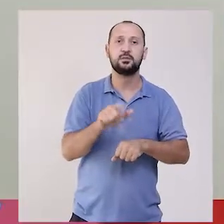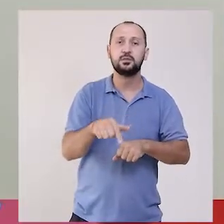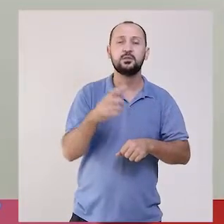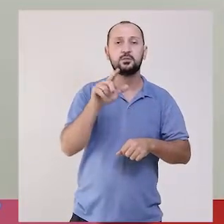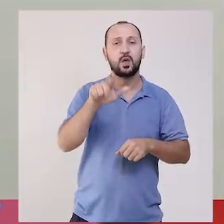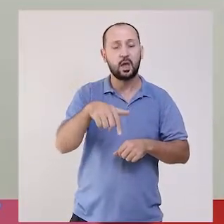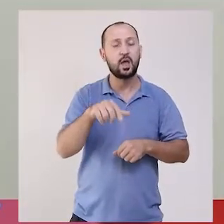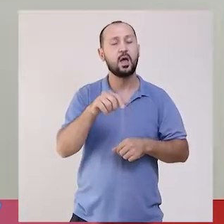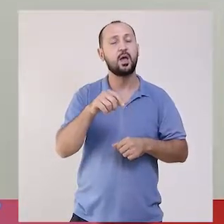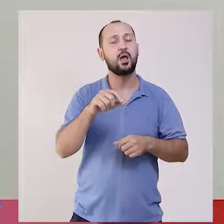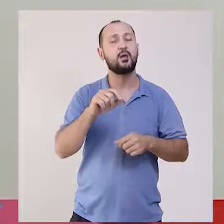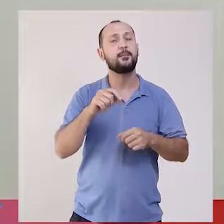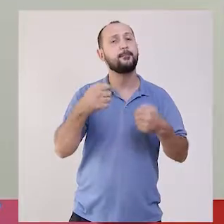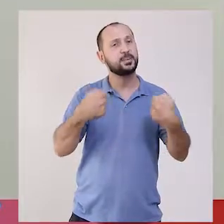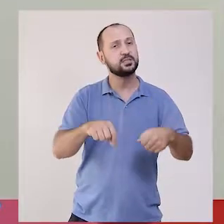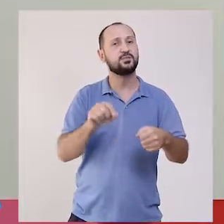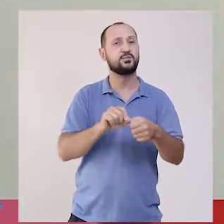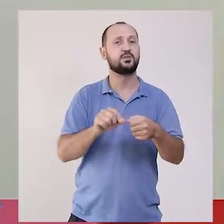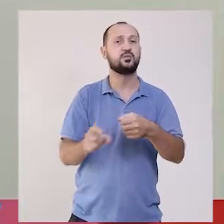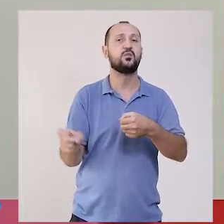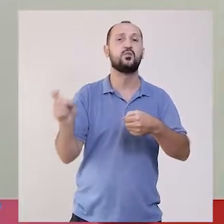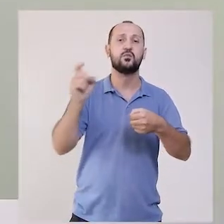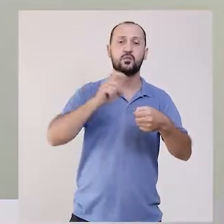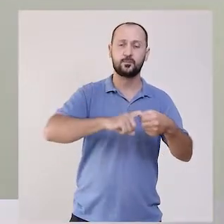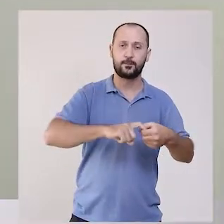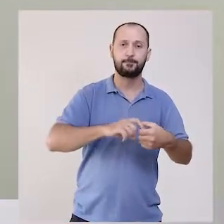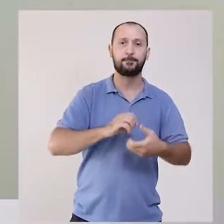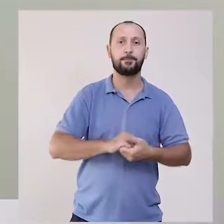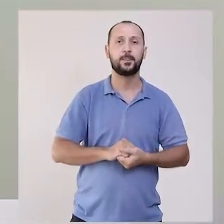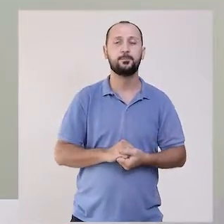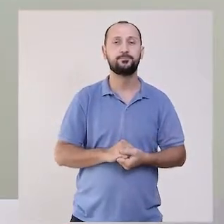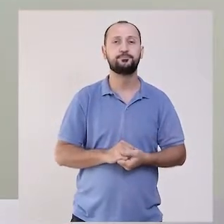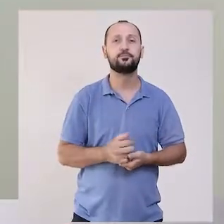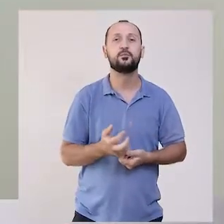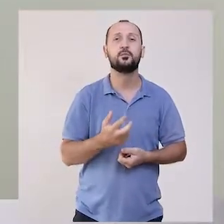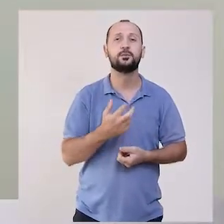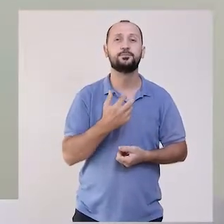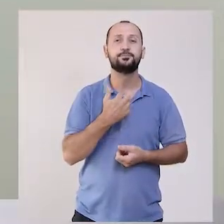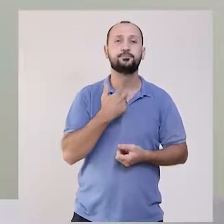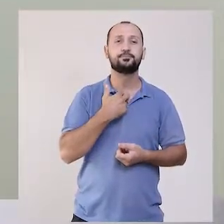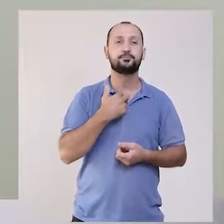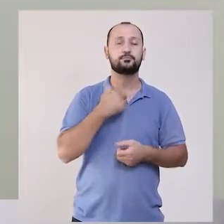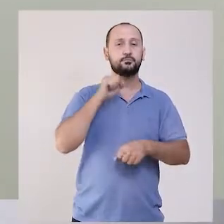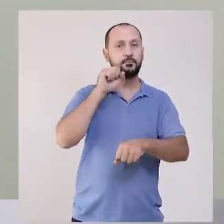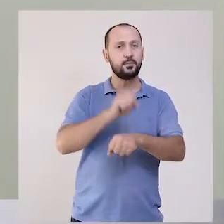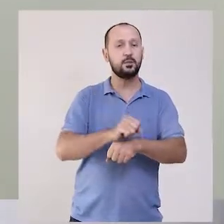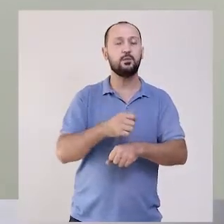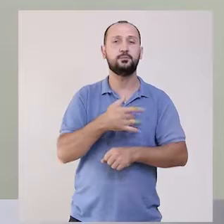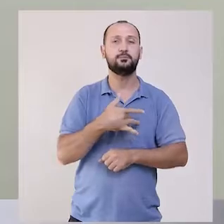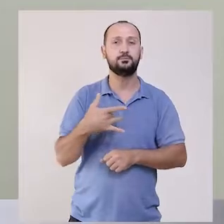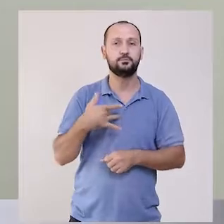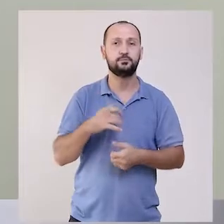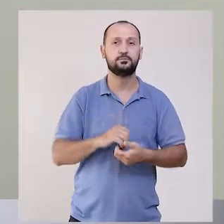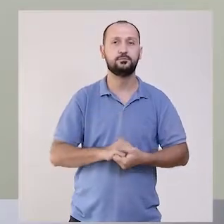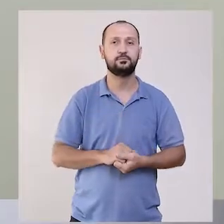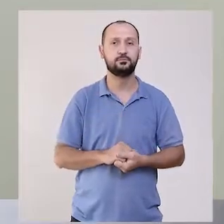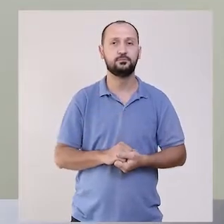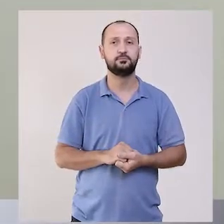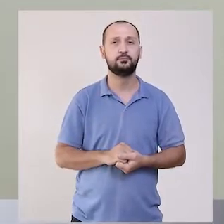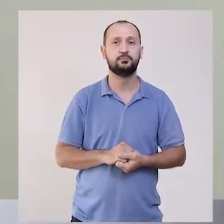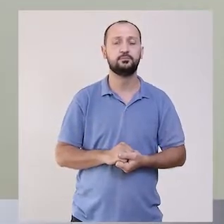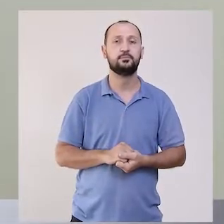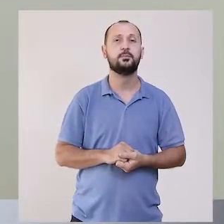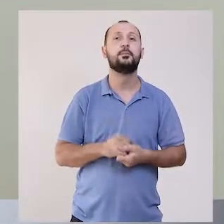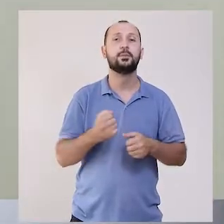físico. Essas são as atividades que tem que retornar primeiro. Não pode negligenciar a saúde. Tem